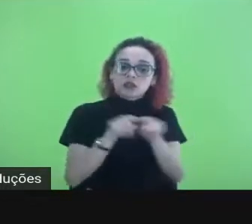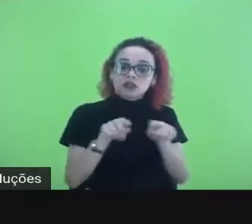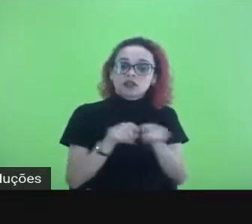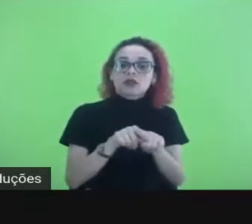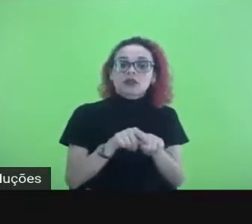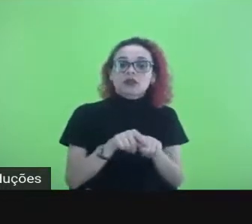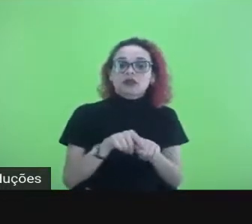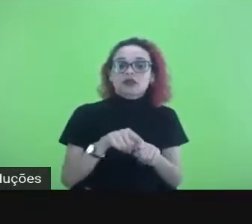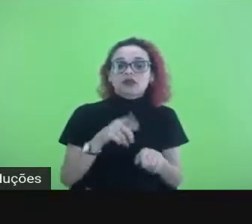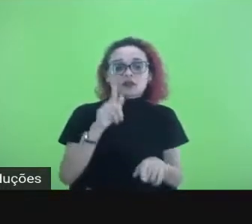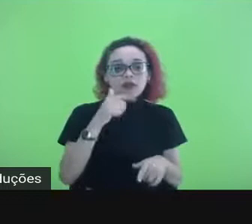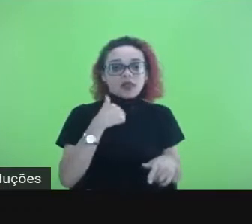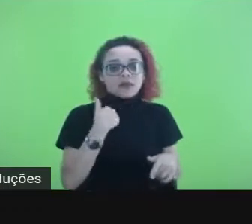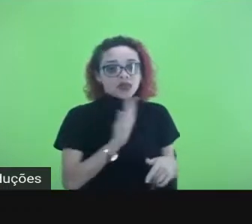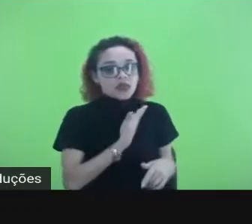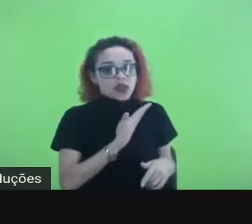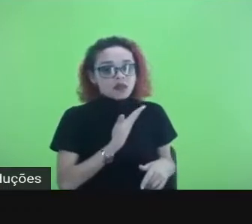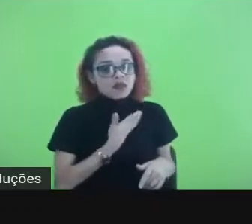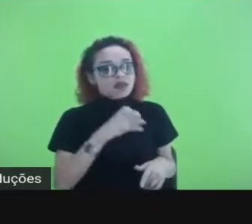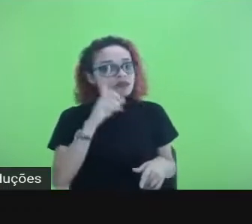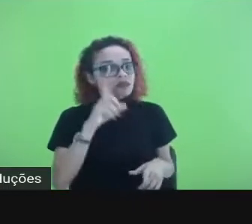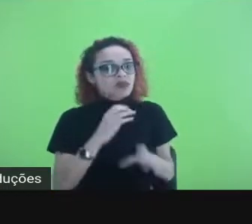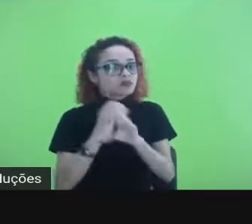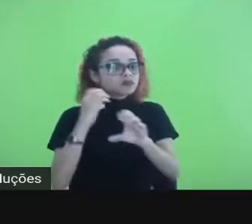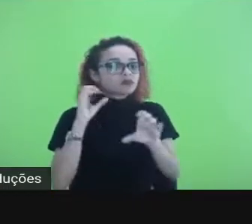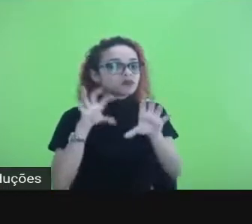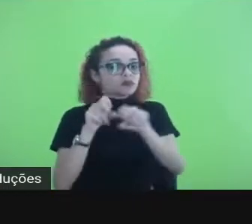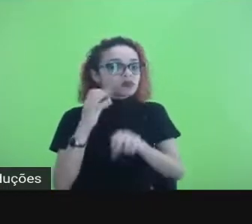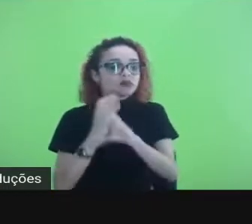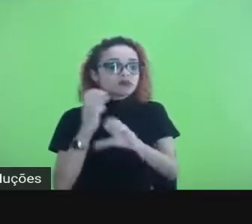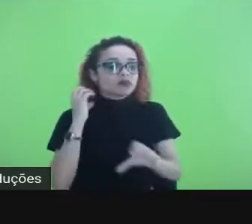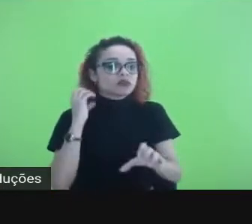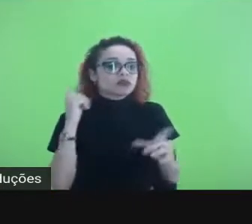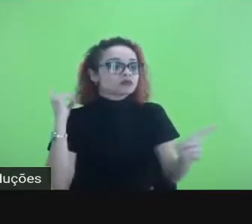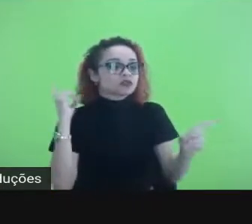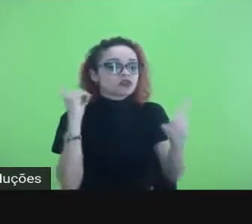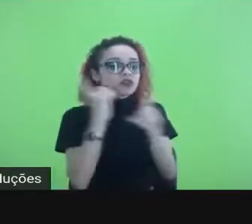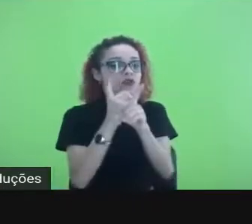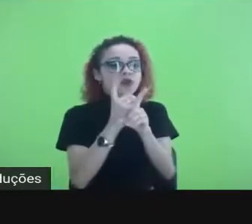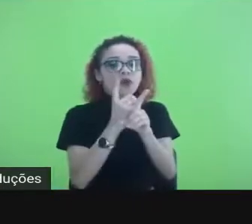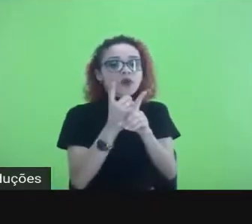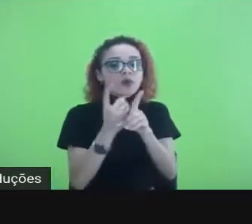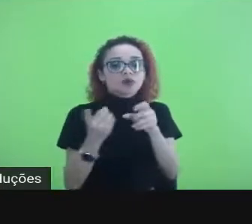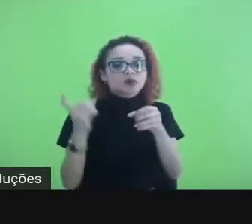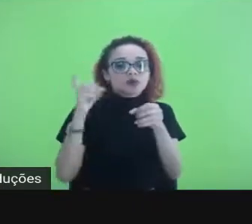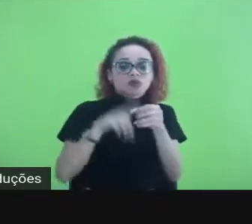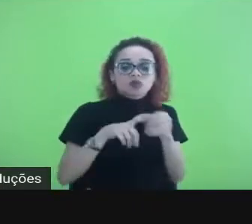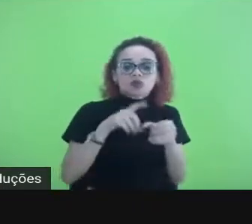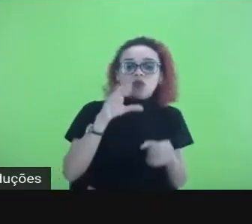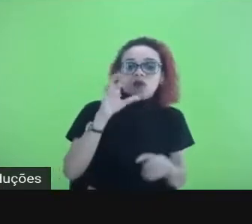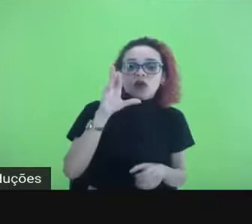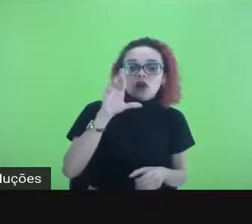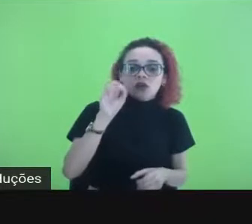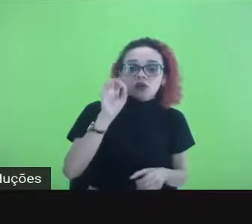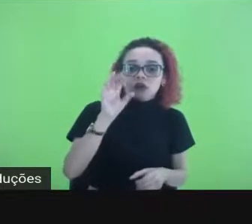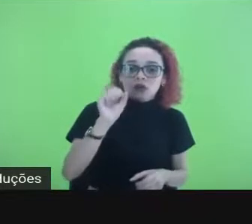engenheira civil, que a gente, enfim, se encontrou também nesse processo, né, em parceria com a Concreto Rosa,